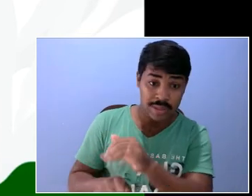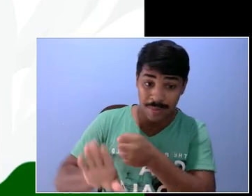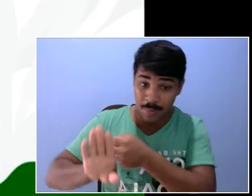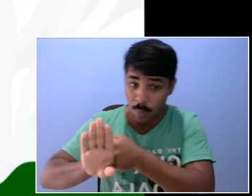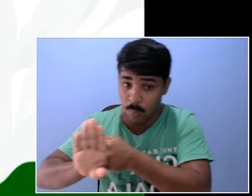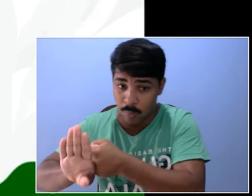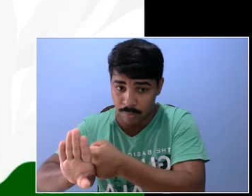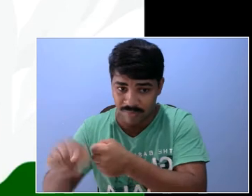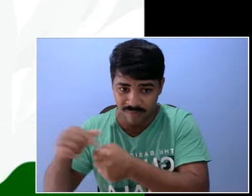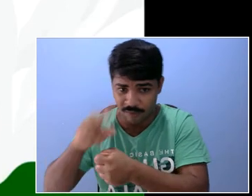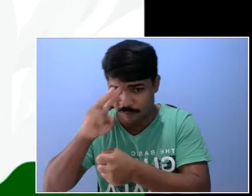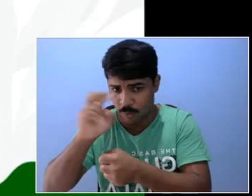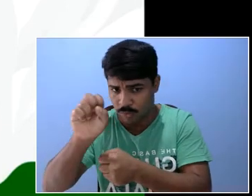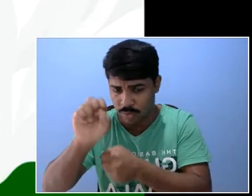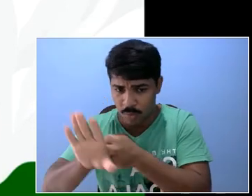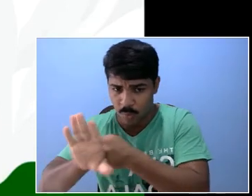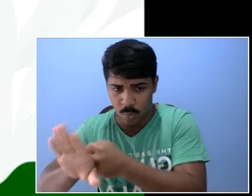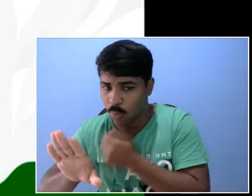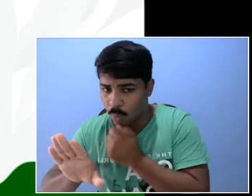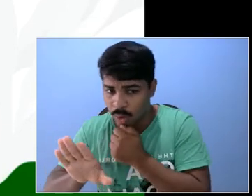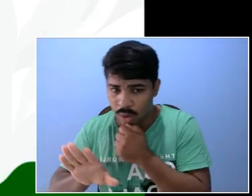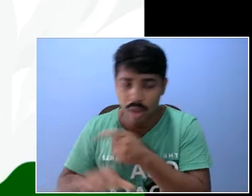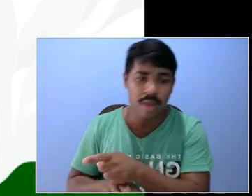forças. Que forças são essas? Forças